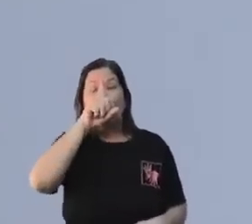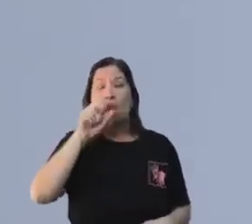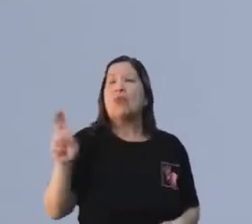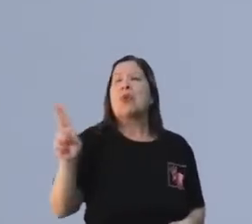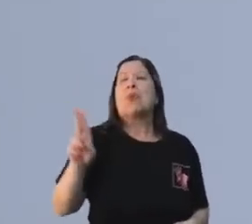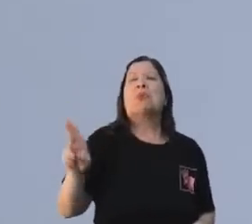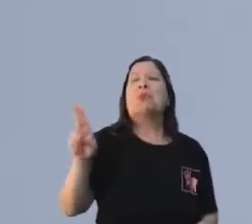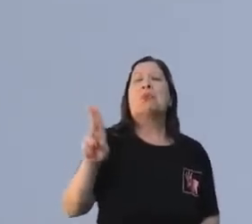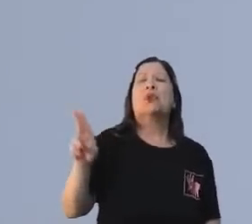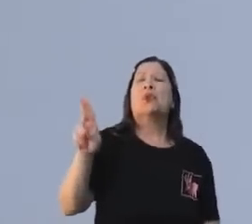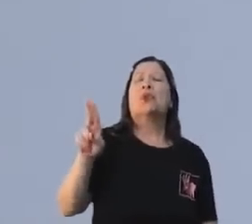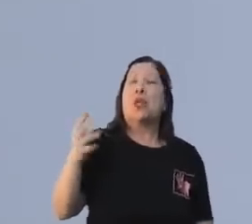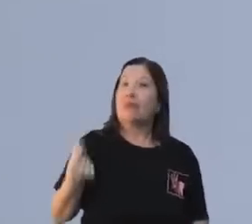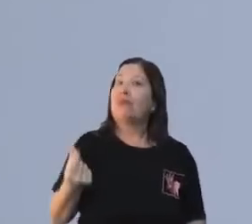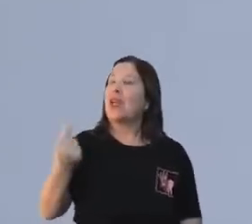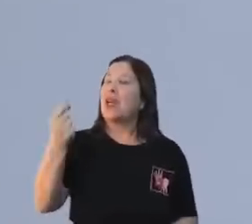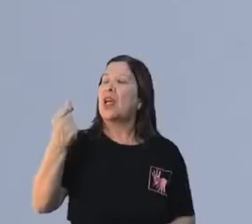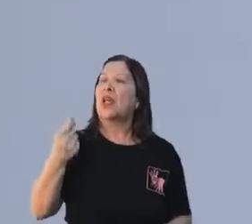usam?